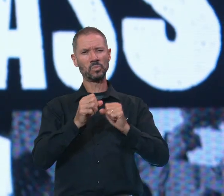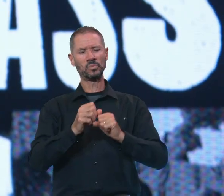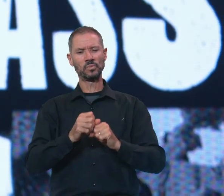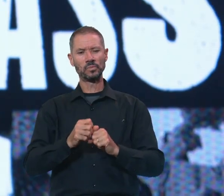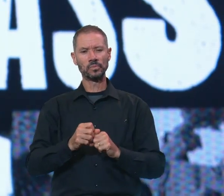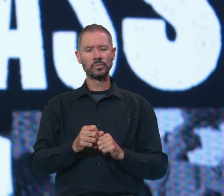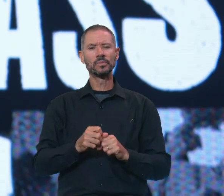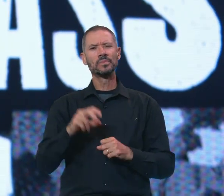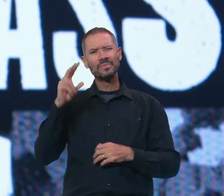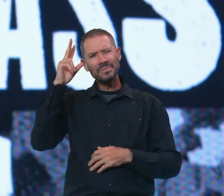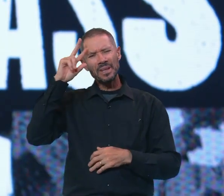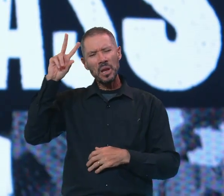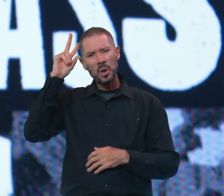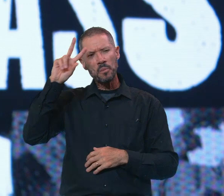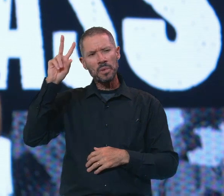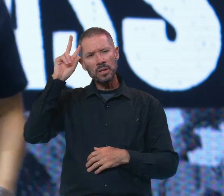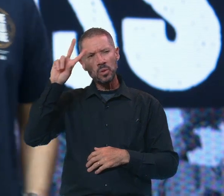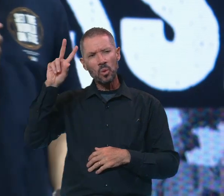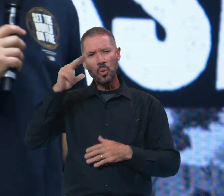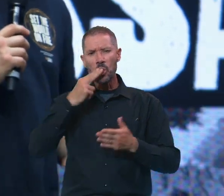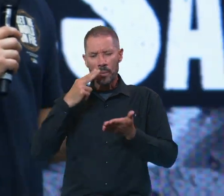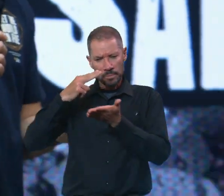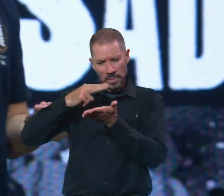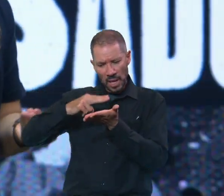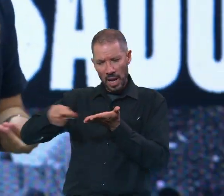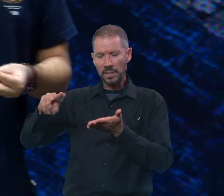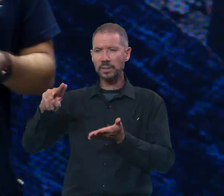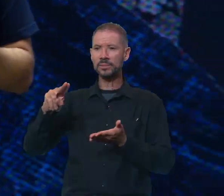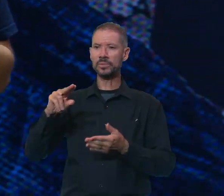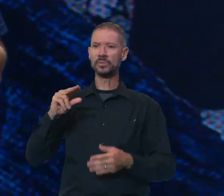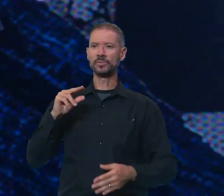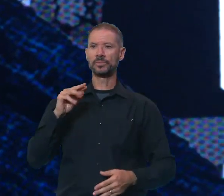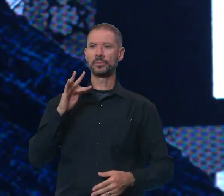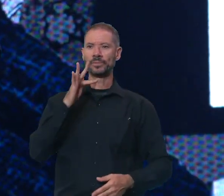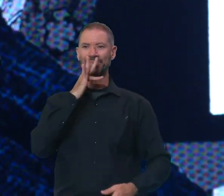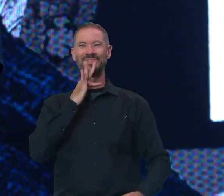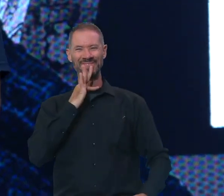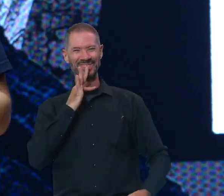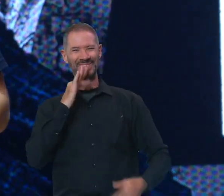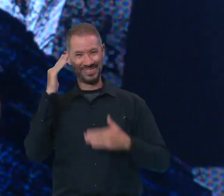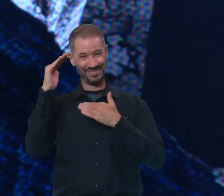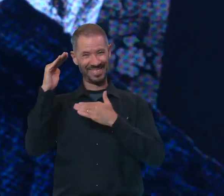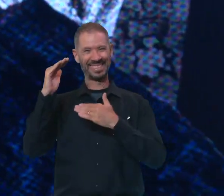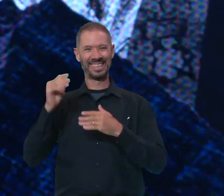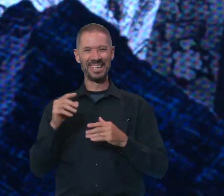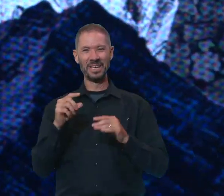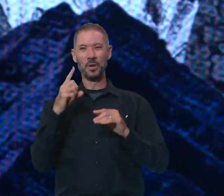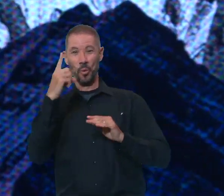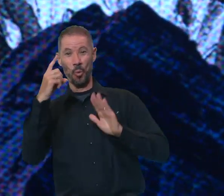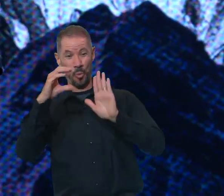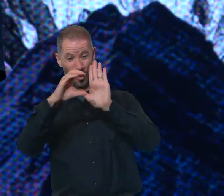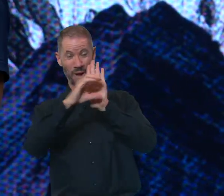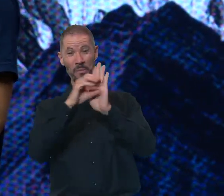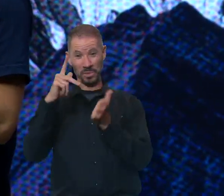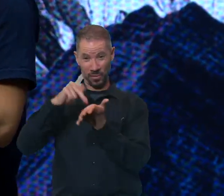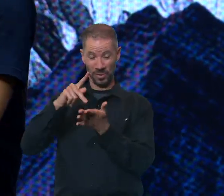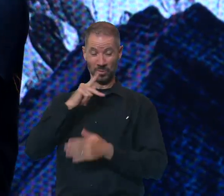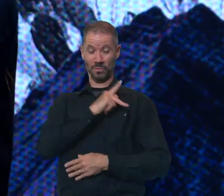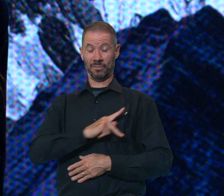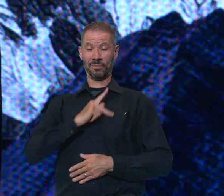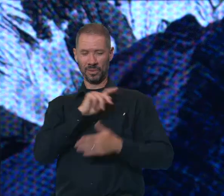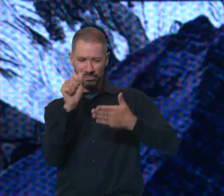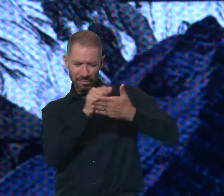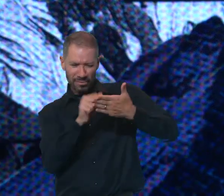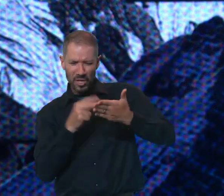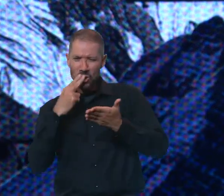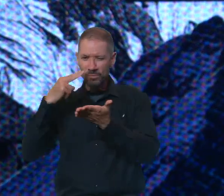Não sei se você lembra da história da carta de Filemão. É um livro muito interessante, apenas um capítulo, na verdade, onde Paulo escreve